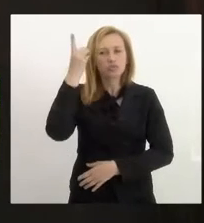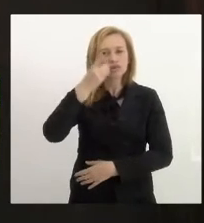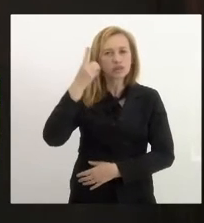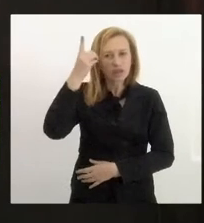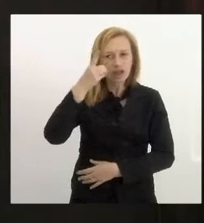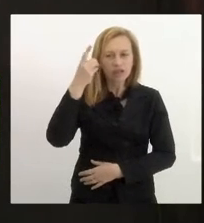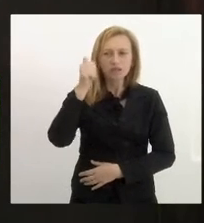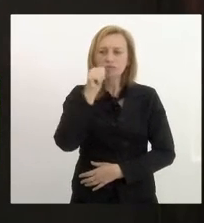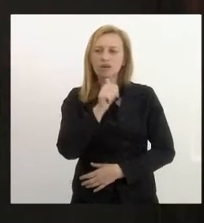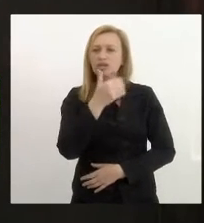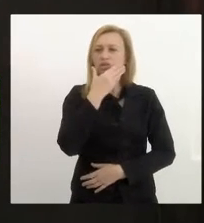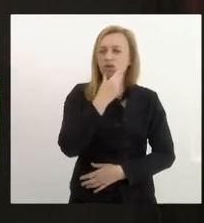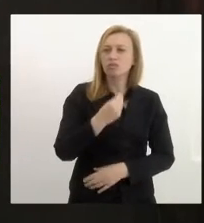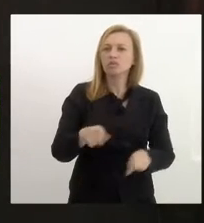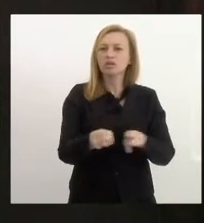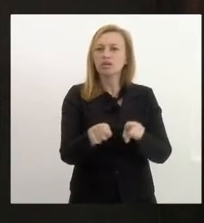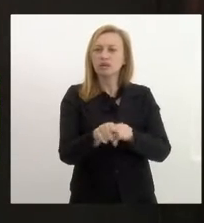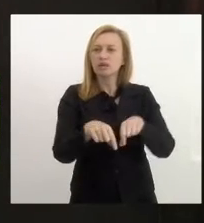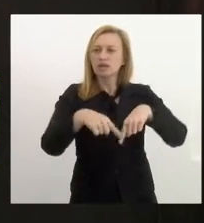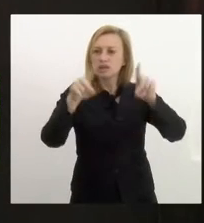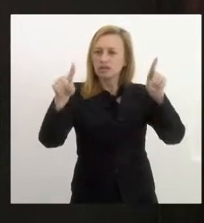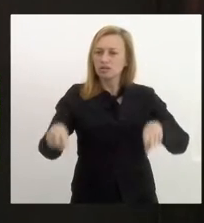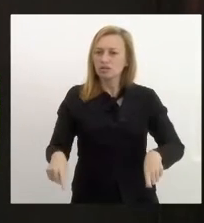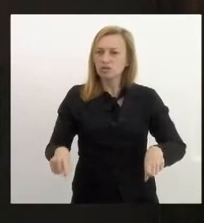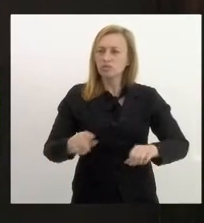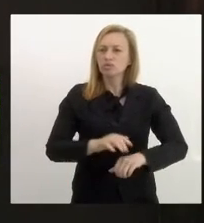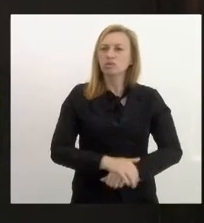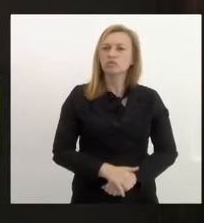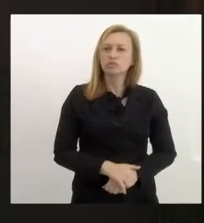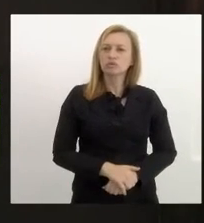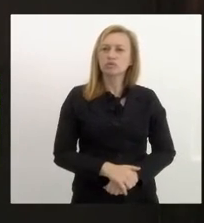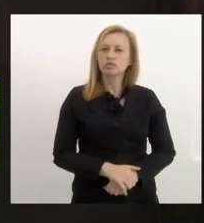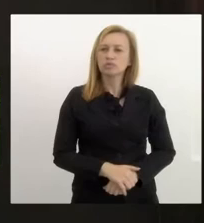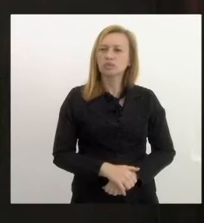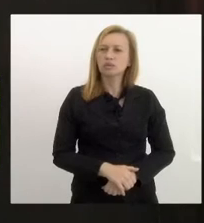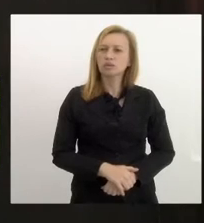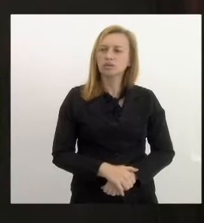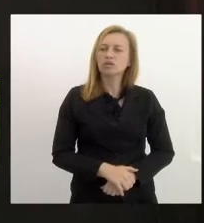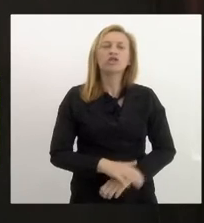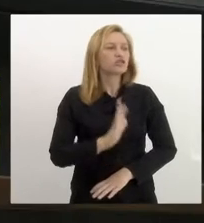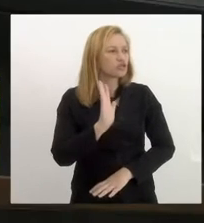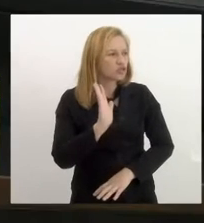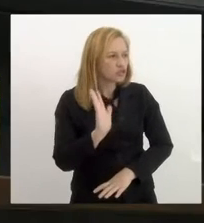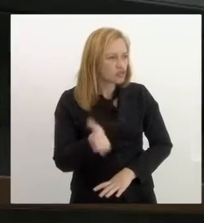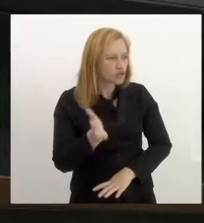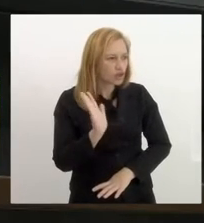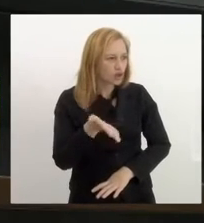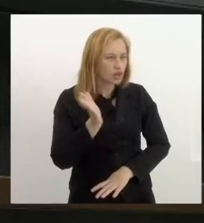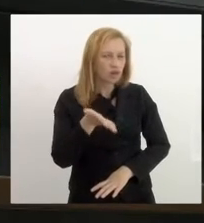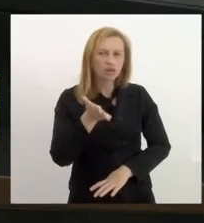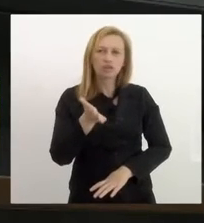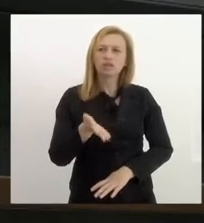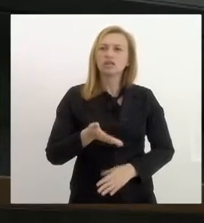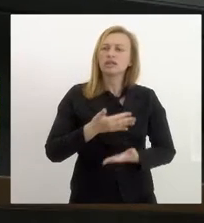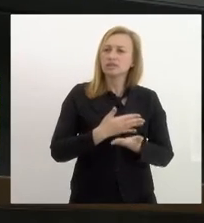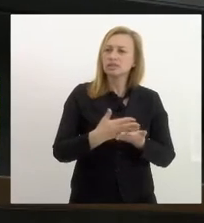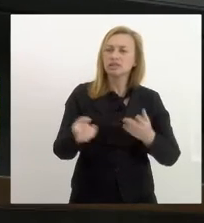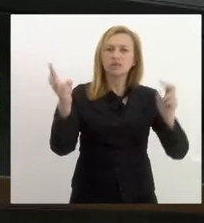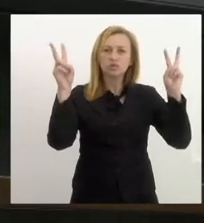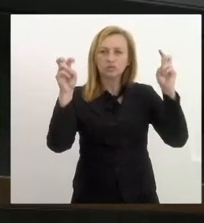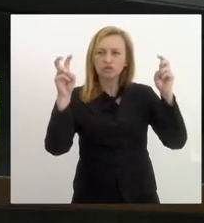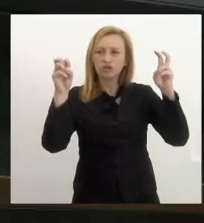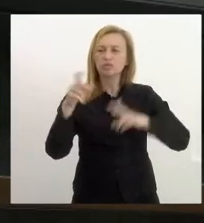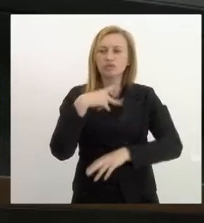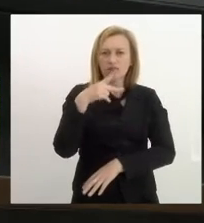aqui presentes os servidores e já adentrando no nos temas levantados